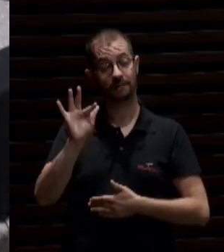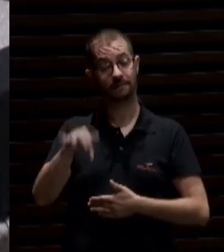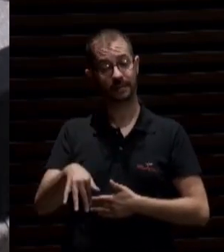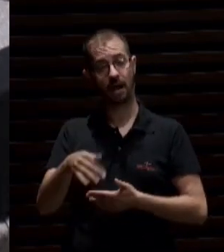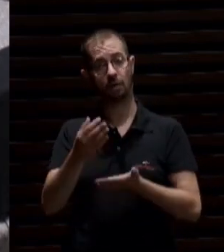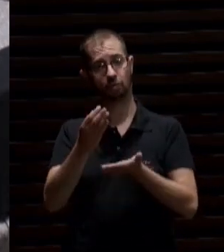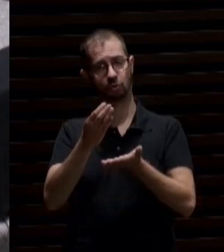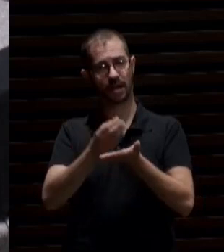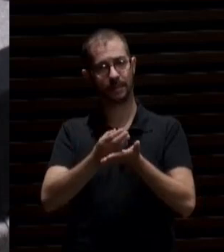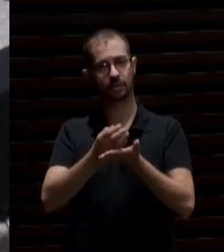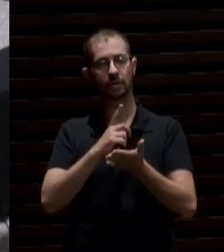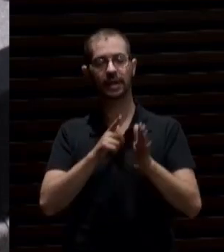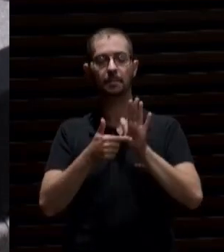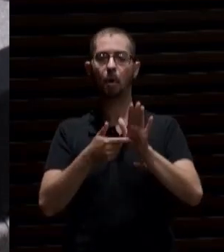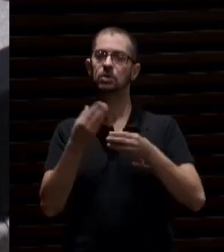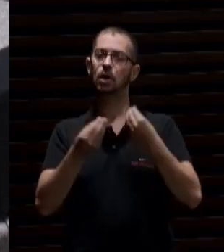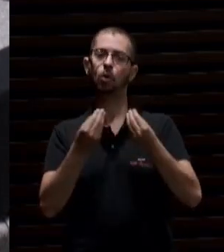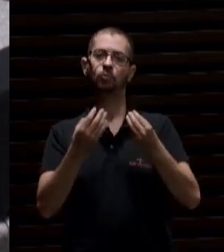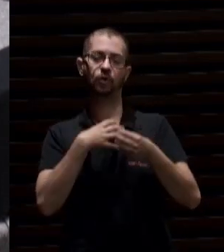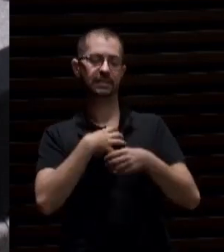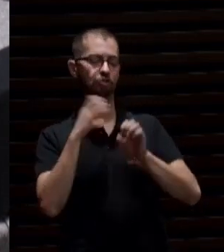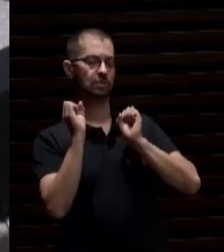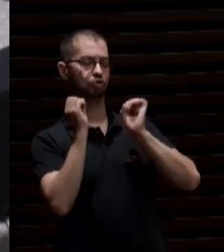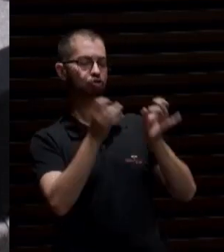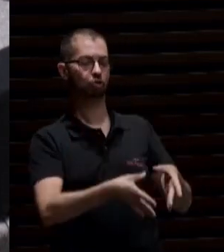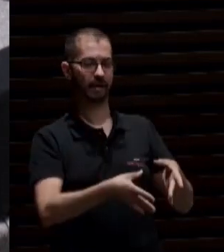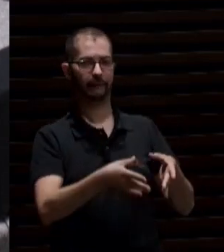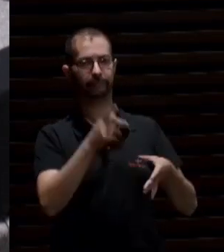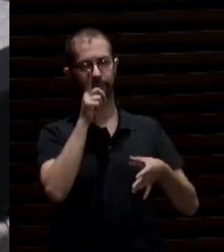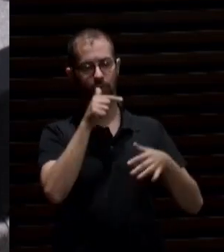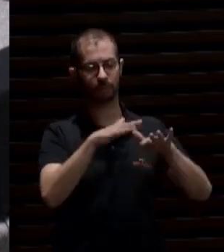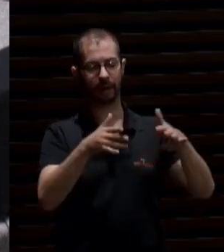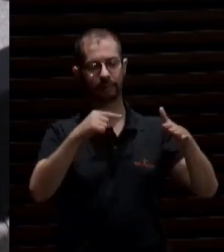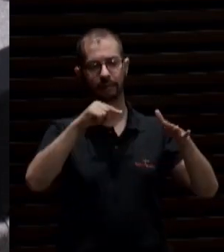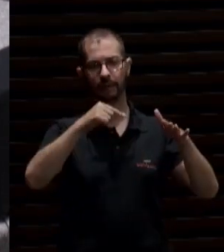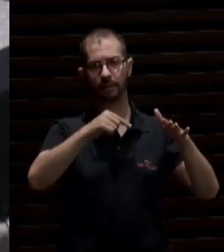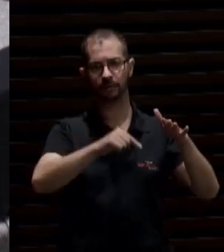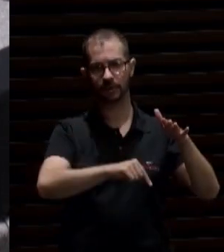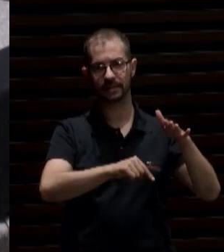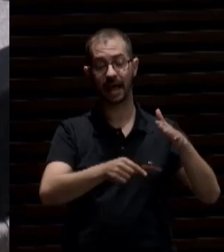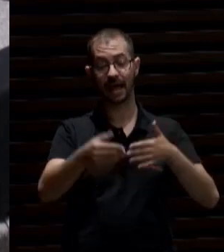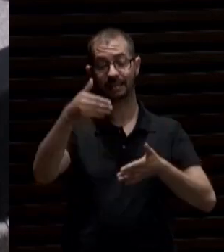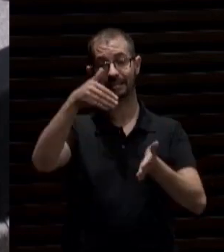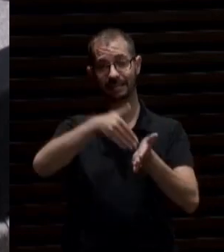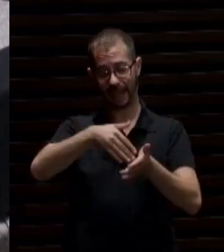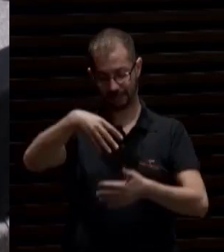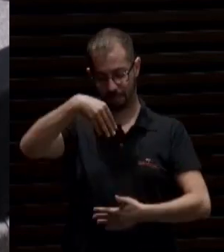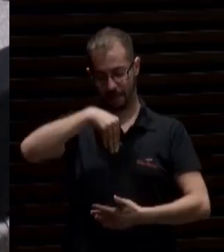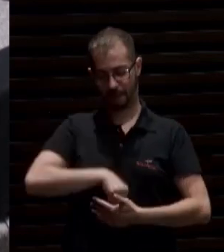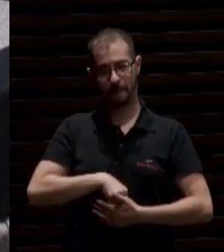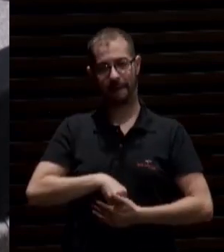ele começa a falar de como foi ele ser jogado do mar e descendo nas profundezas das águas até chegar na barriga do grande peixe. Então ele meio que